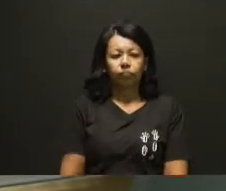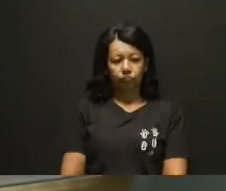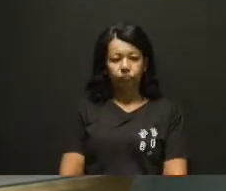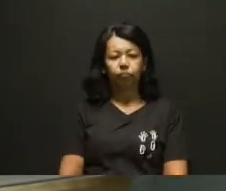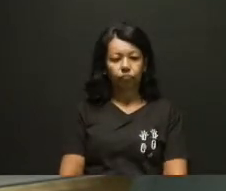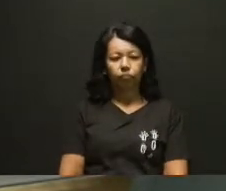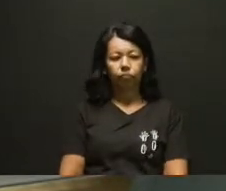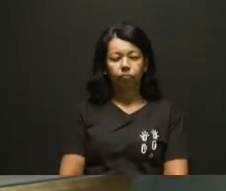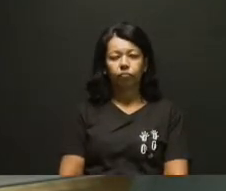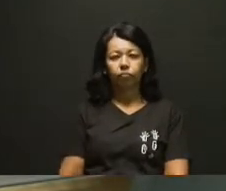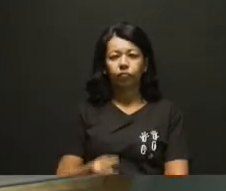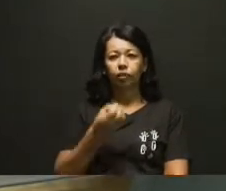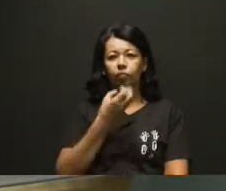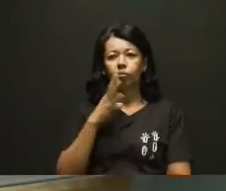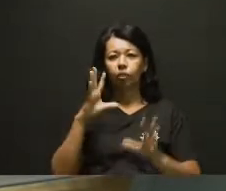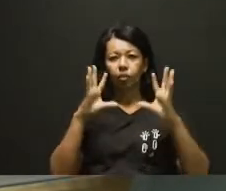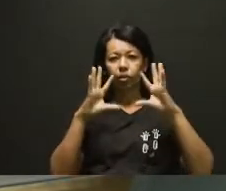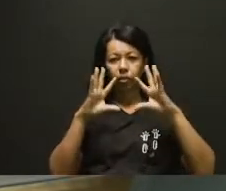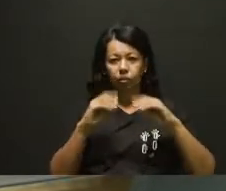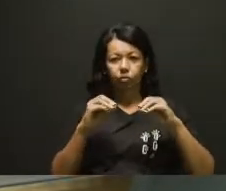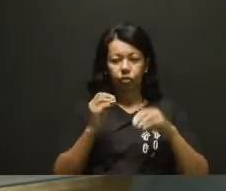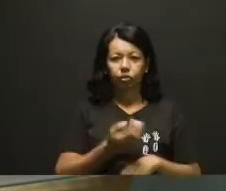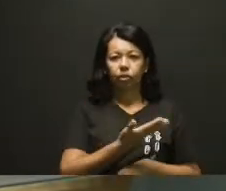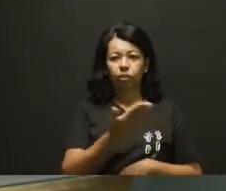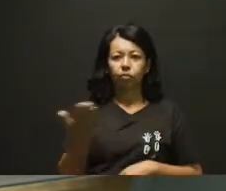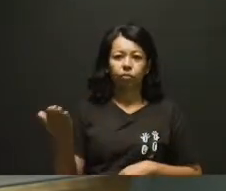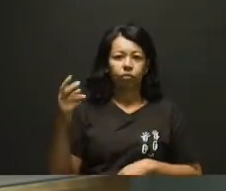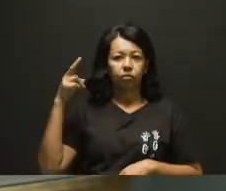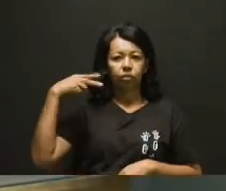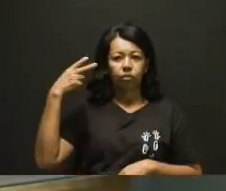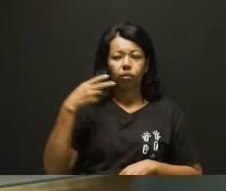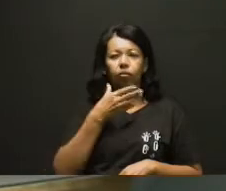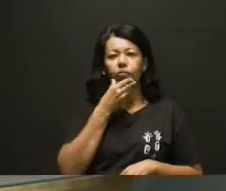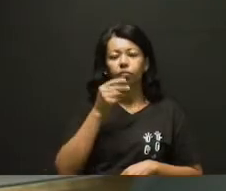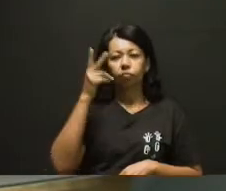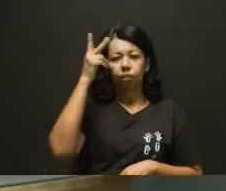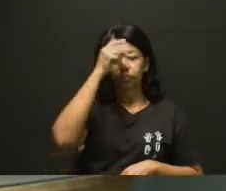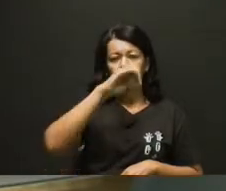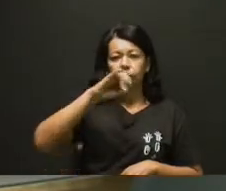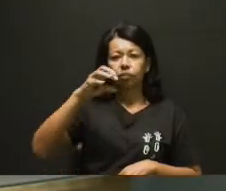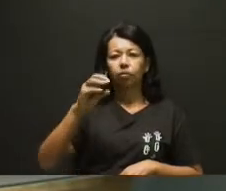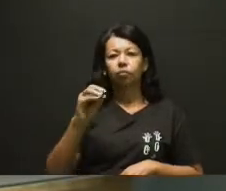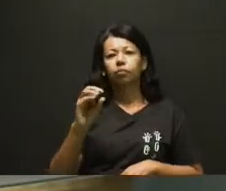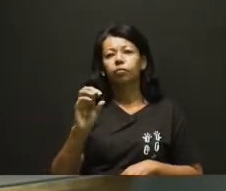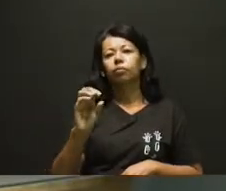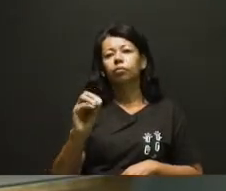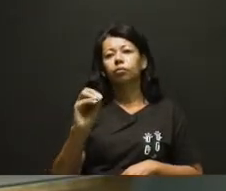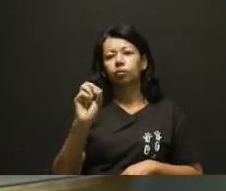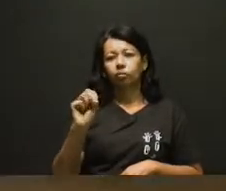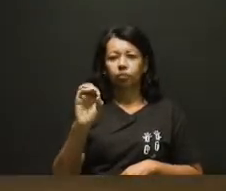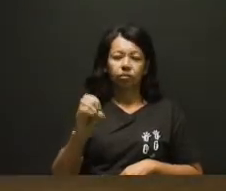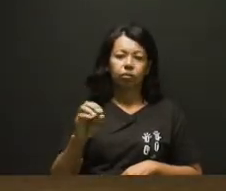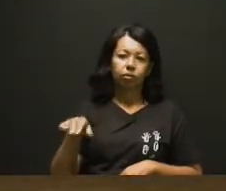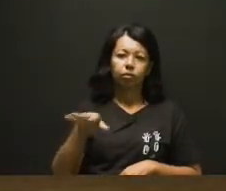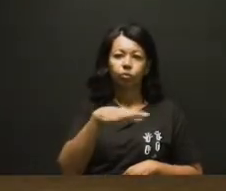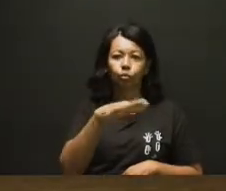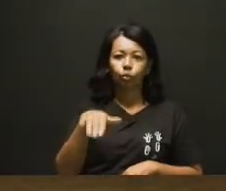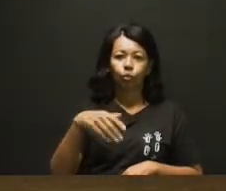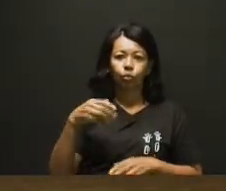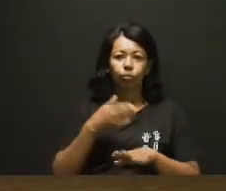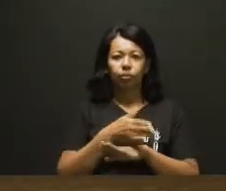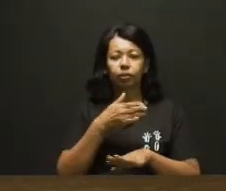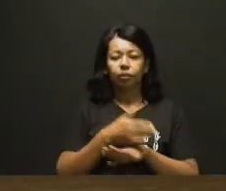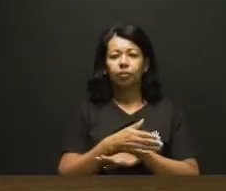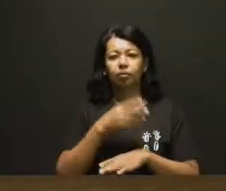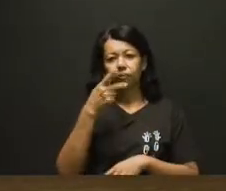boa noite a todos vereadores eo prefeito a josú todos os participantes vou falar rápido porque são